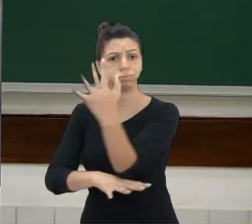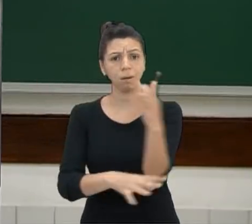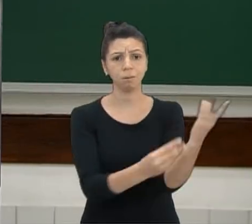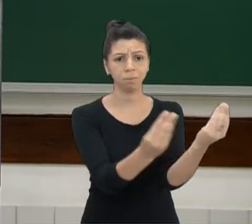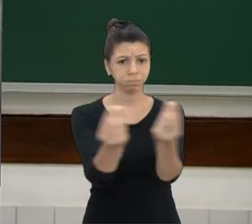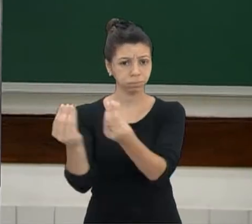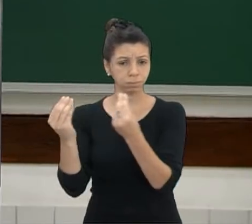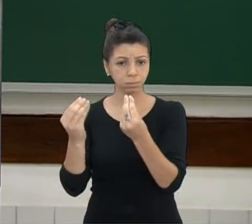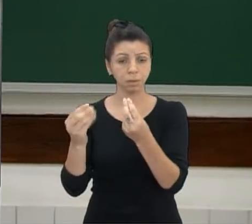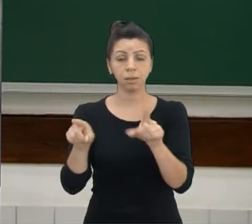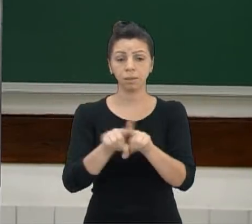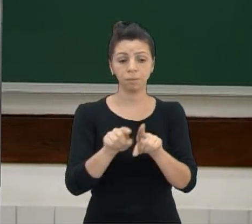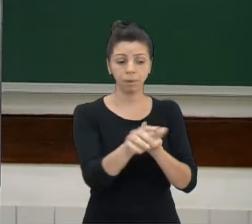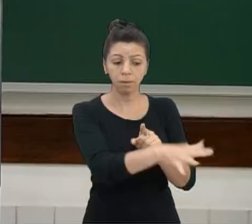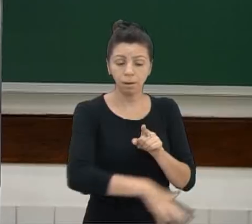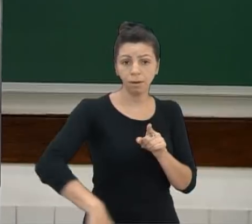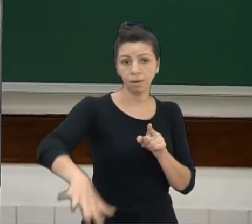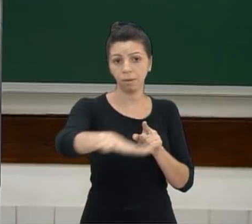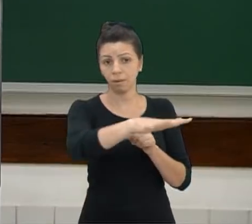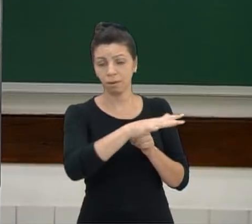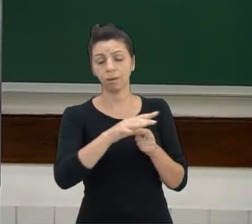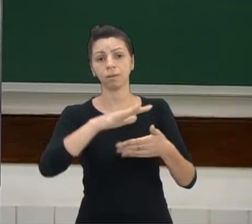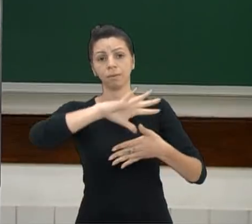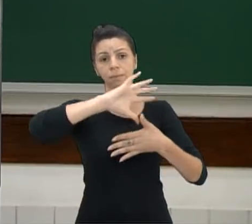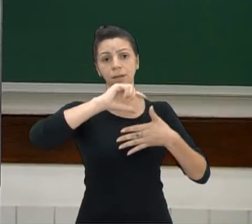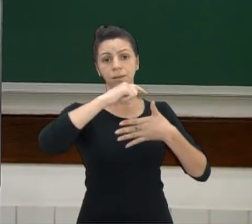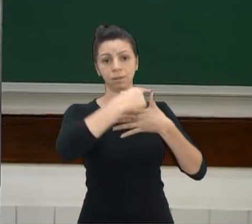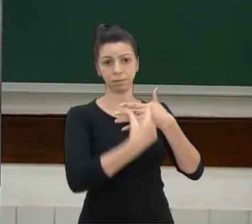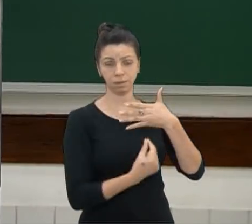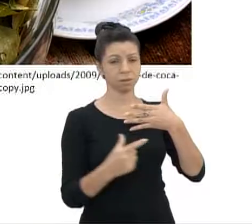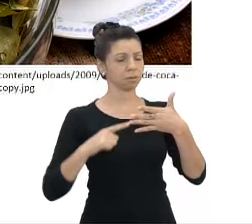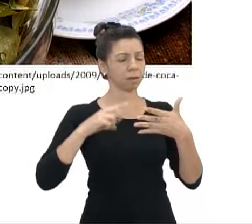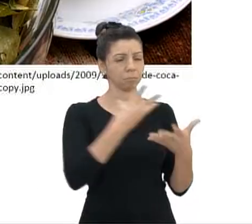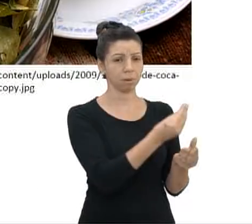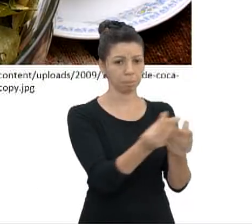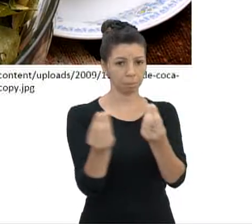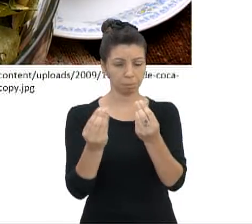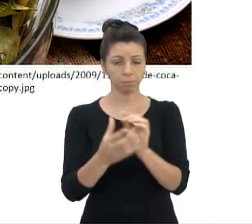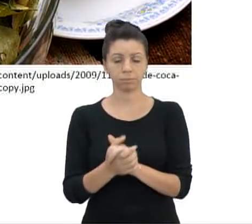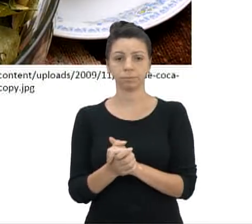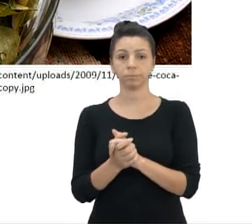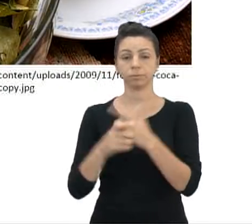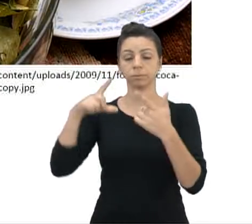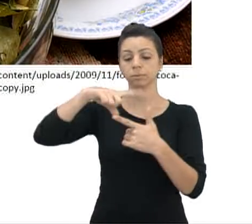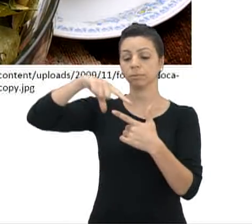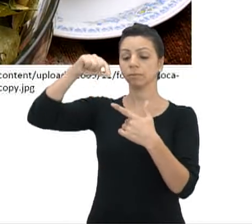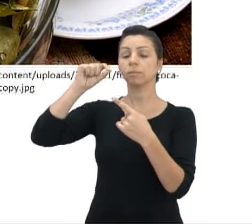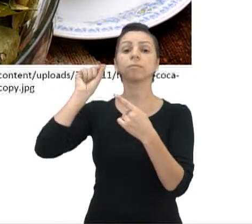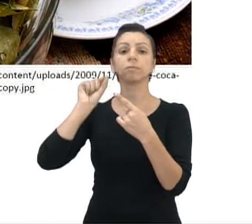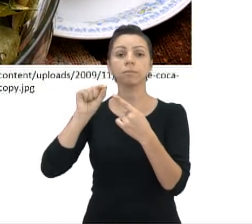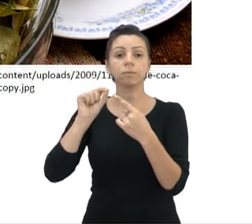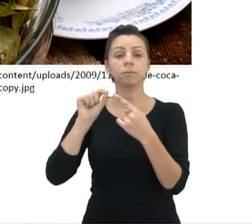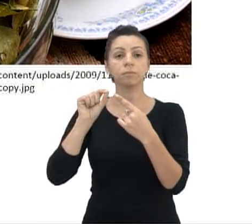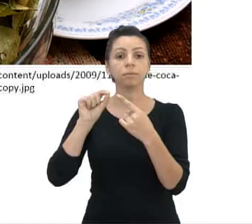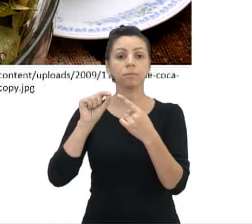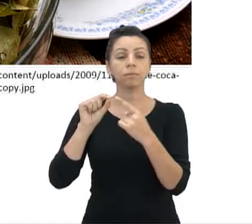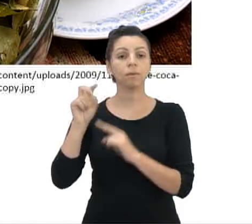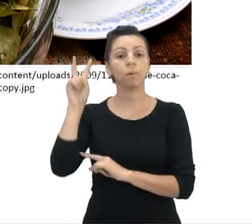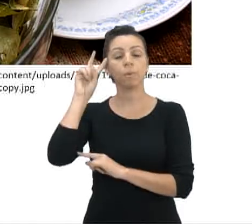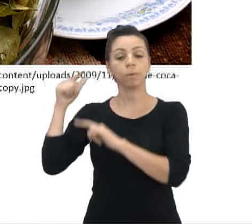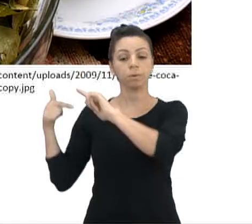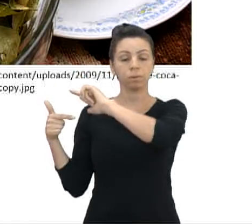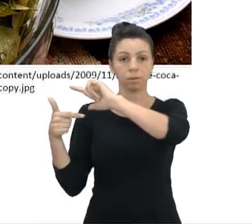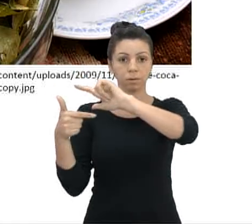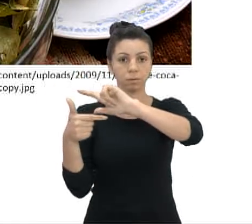toda a região ali da América Andina. Olha só, a folha da coca ela possui um valor histórico e cultural e é apreciada pelos